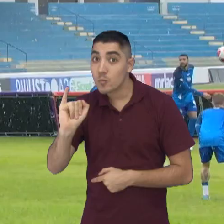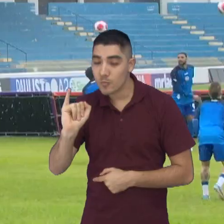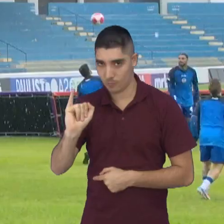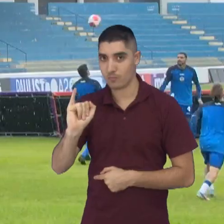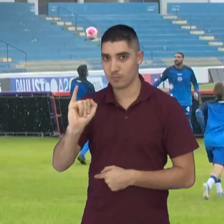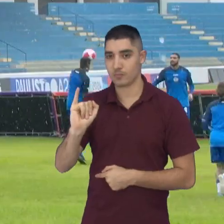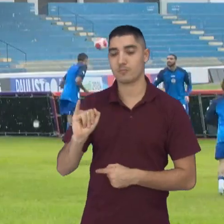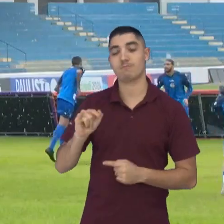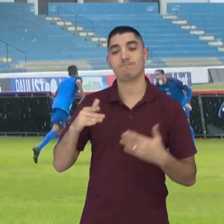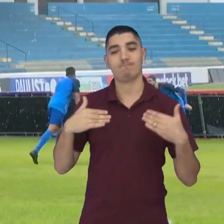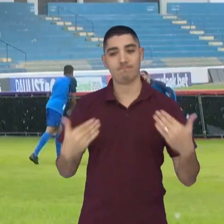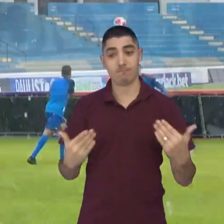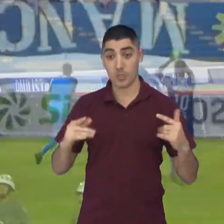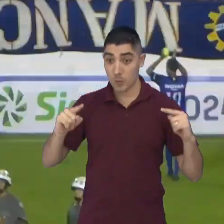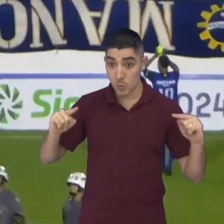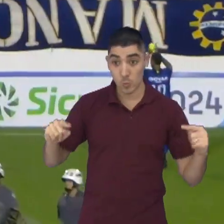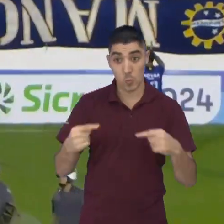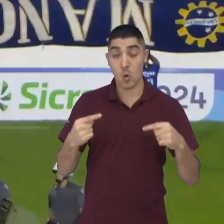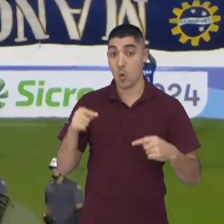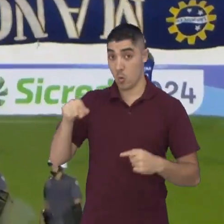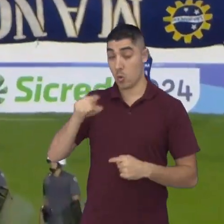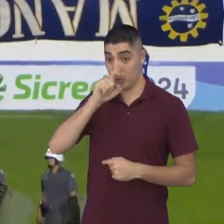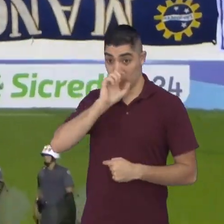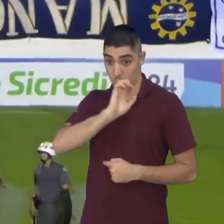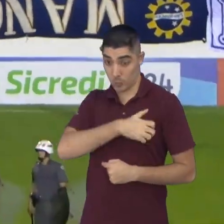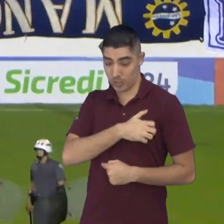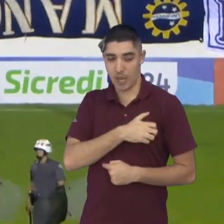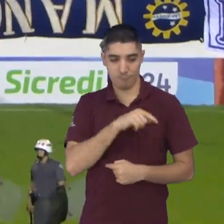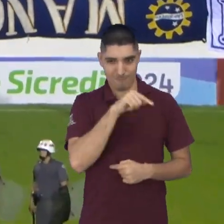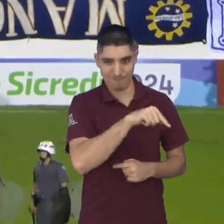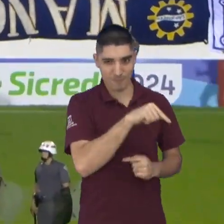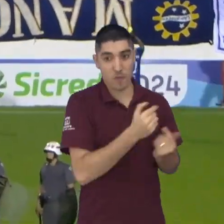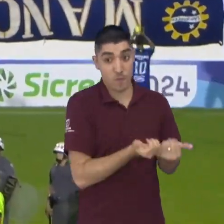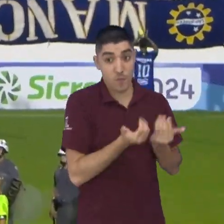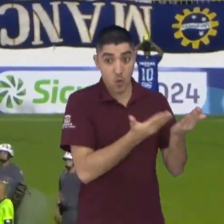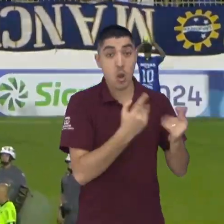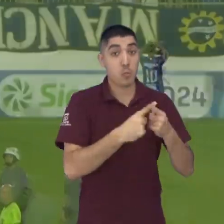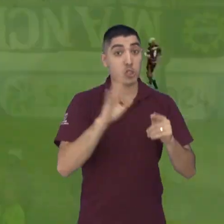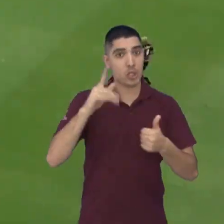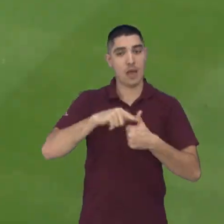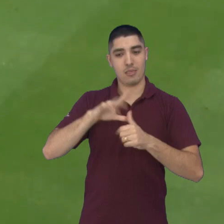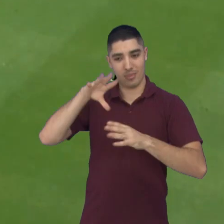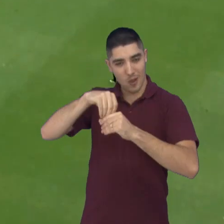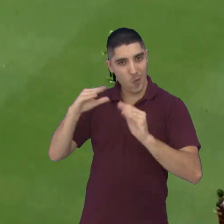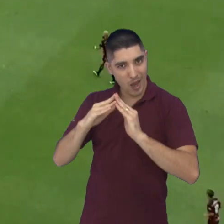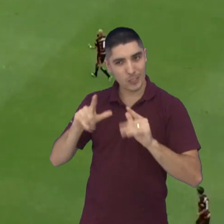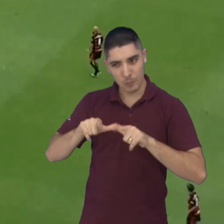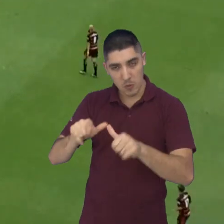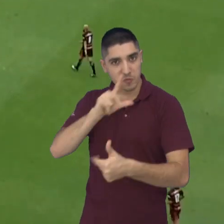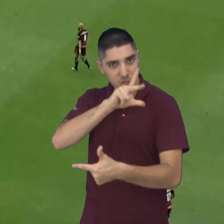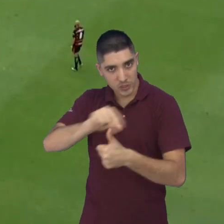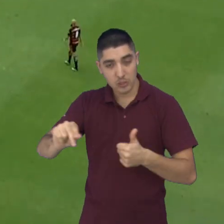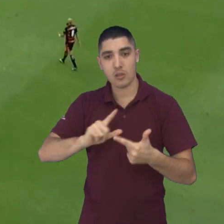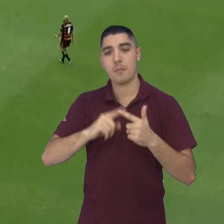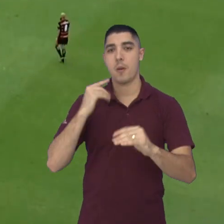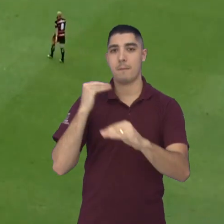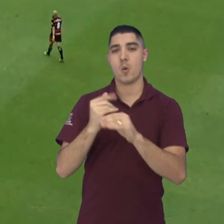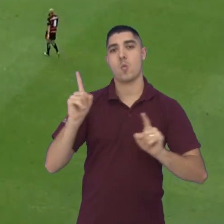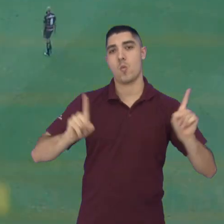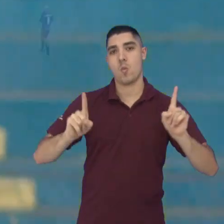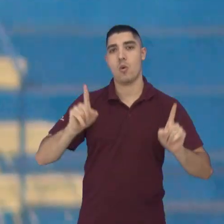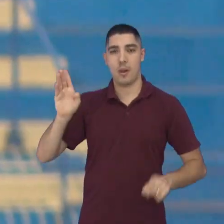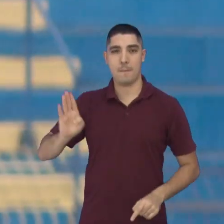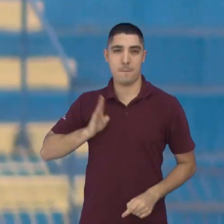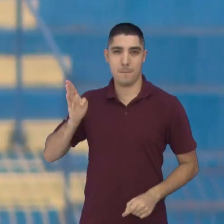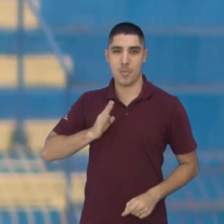compromisso consecutivo como visitante depois de conseguir uma vitória contra o Noroeste em casa e ficar no 1-1 com o Oeste em